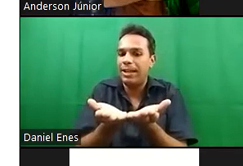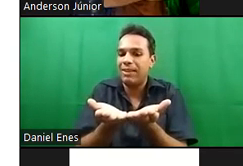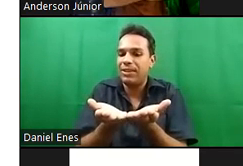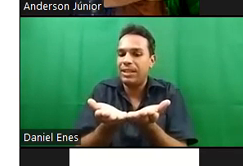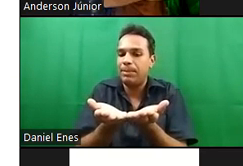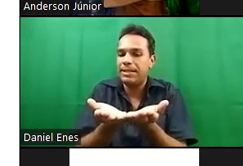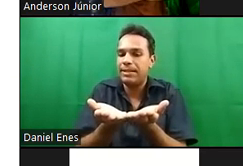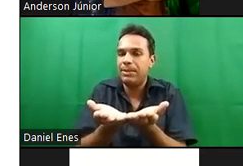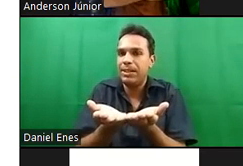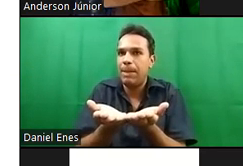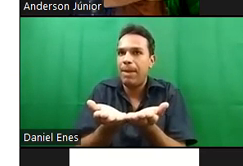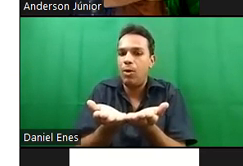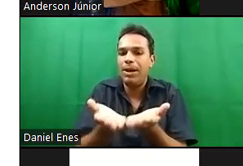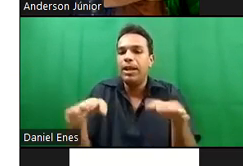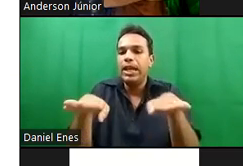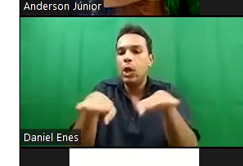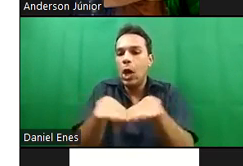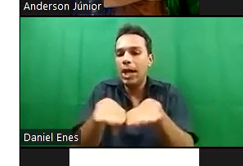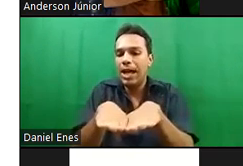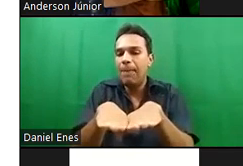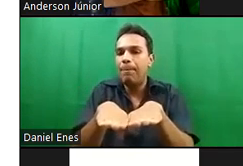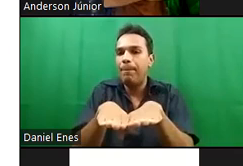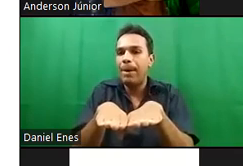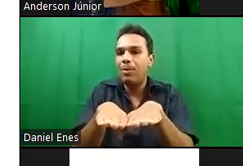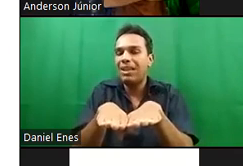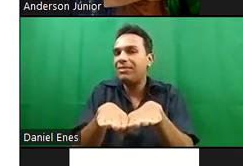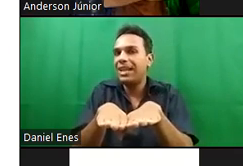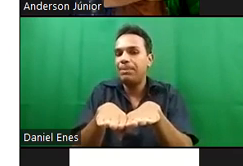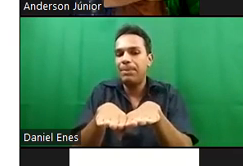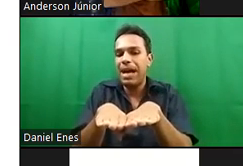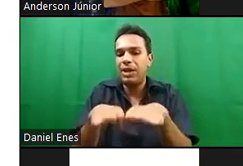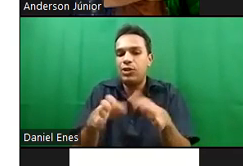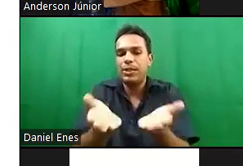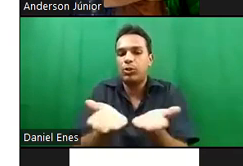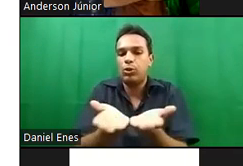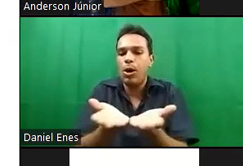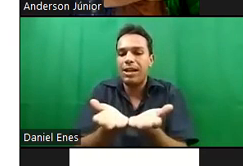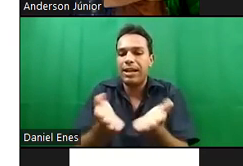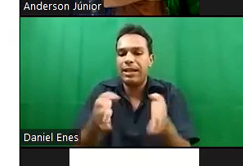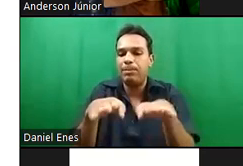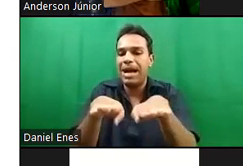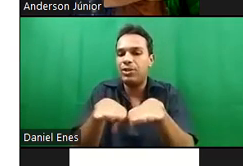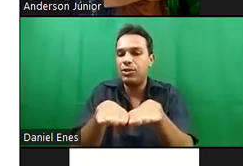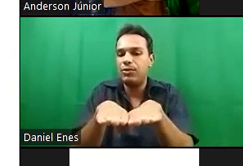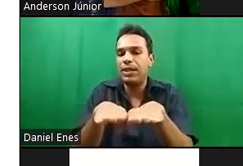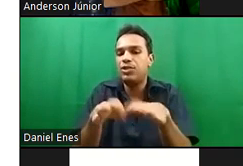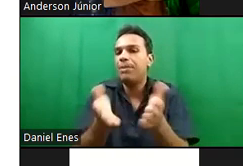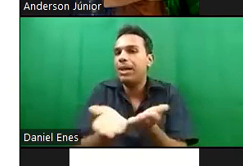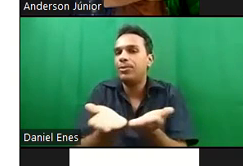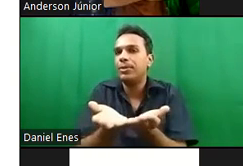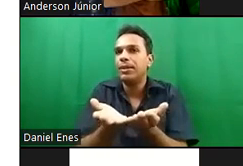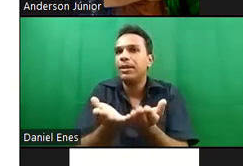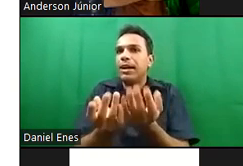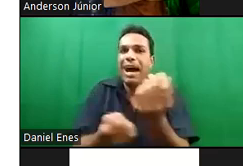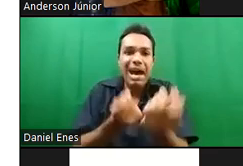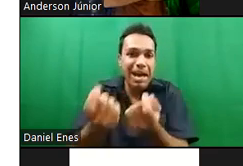ora, está virada para cima, a palma, e ora, a palma está virada para baixo. E toca em partes diferentes da